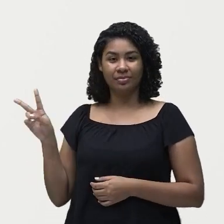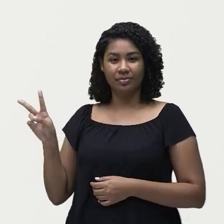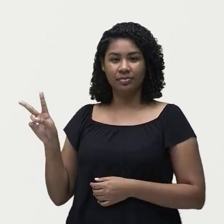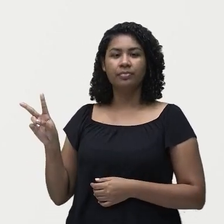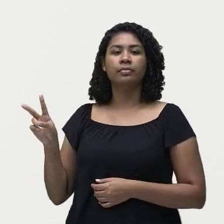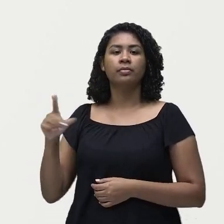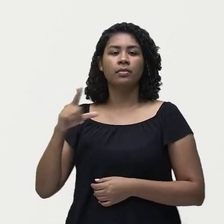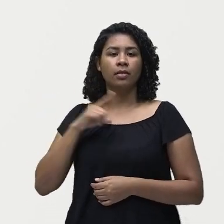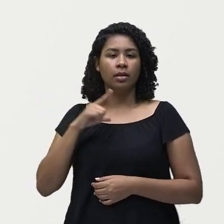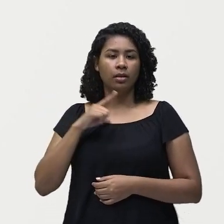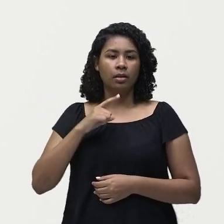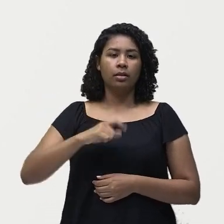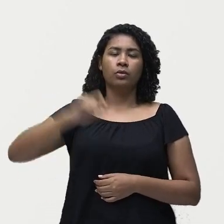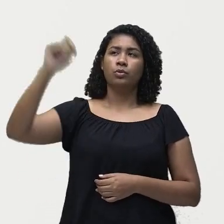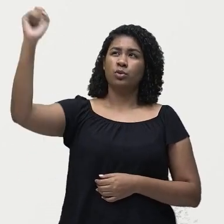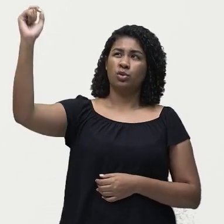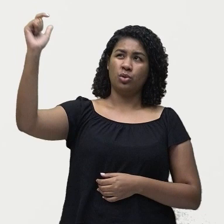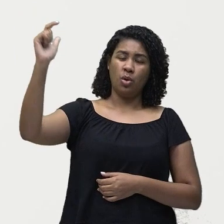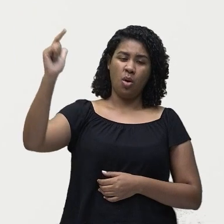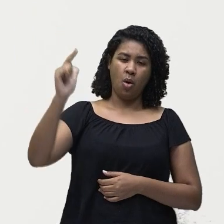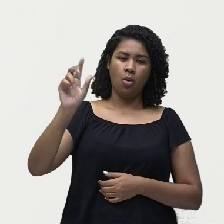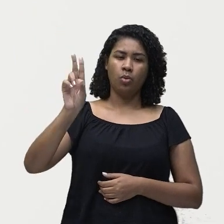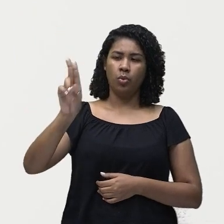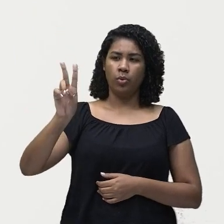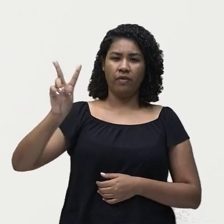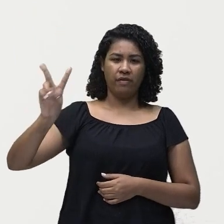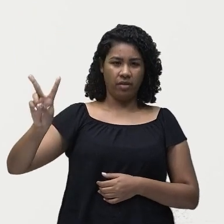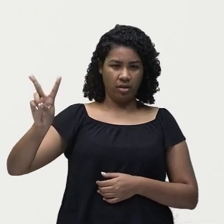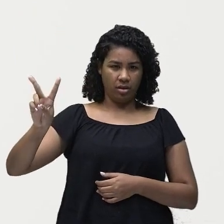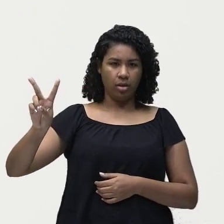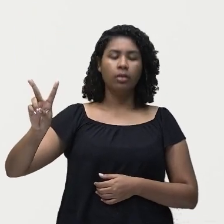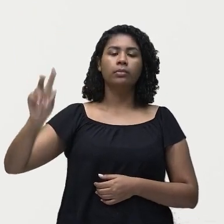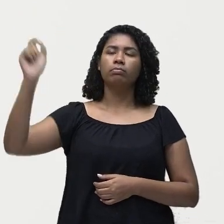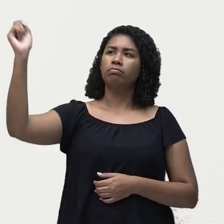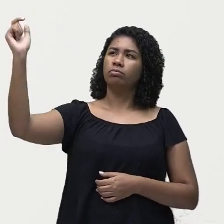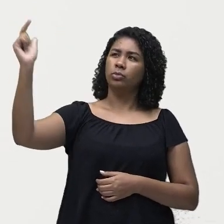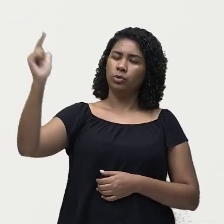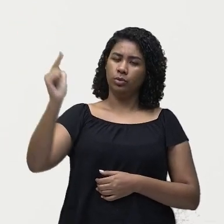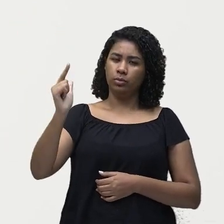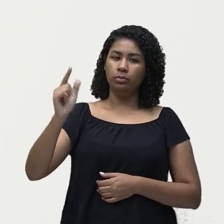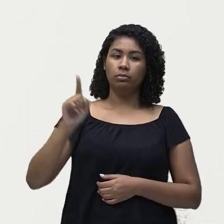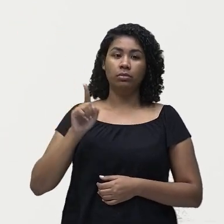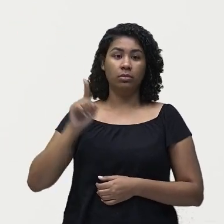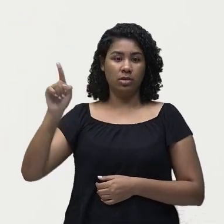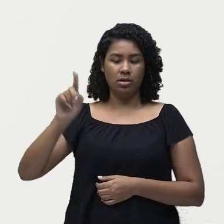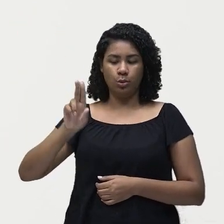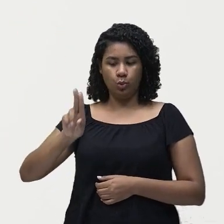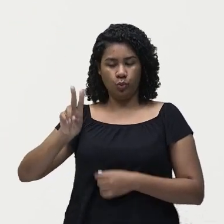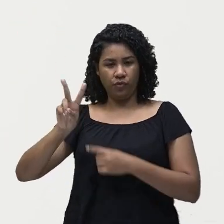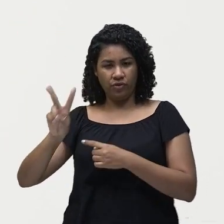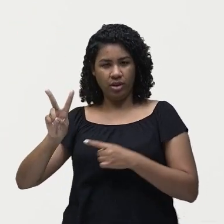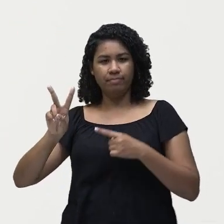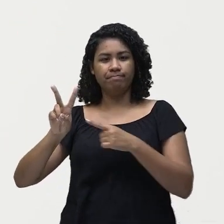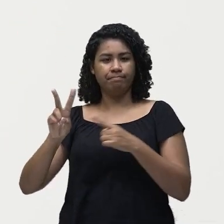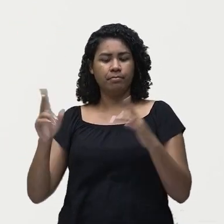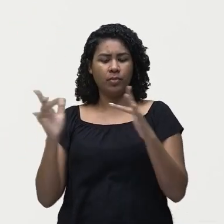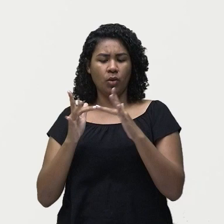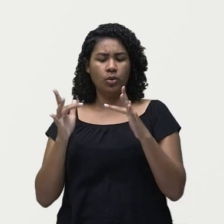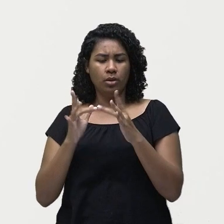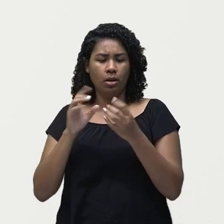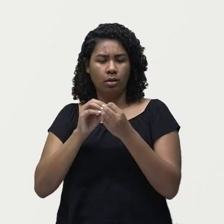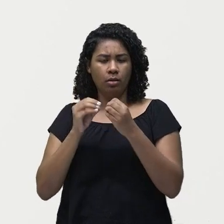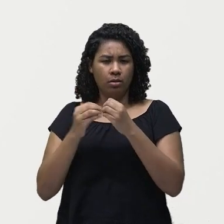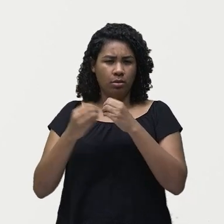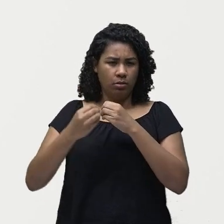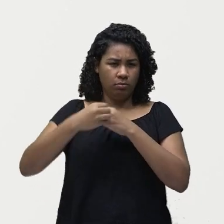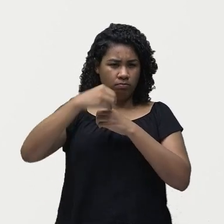dos raios ultravioletas. O raio ultravioleta, ele vai entrar em contato com esse gás. Por quê? Ele